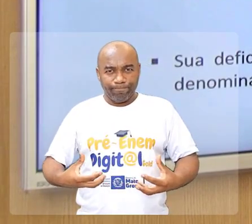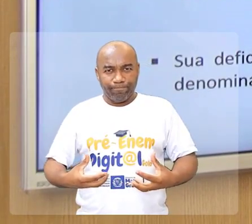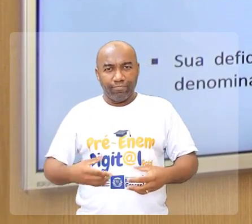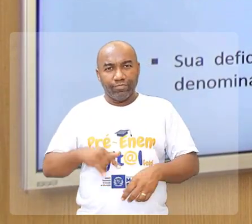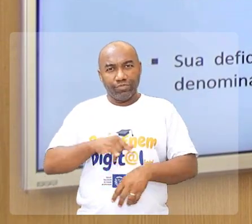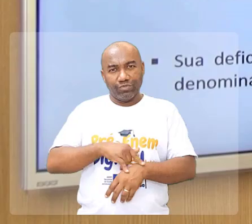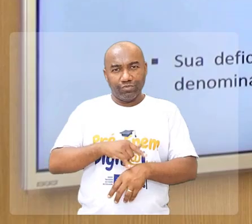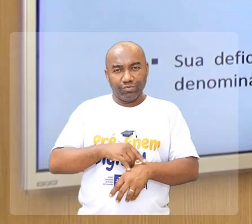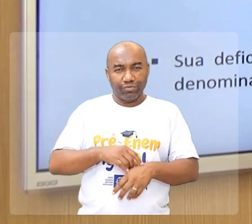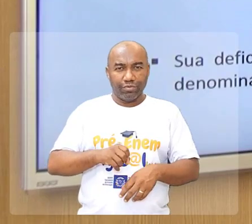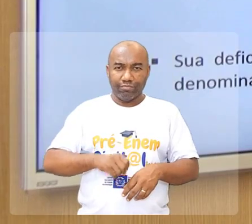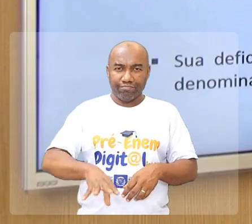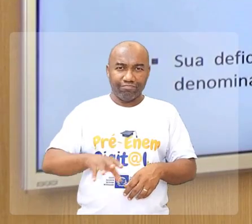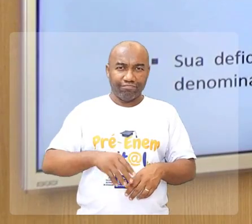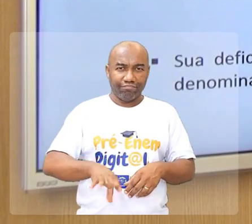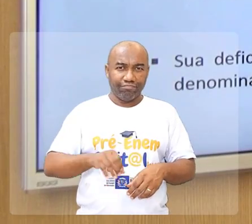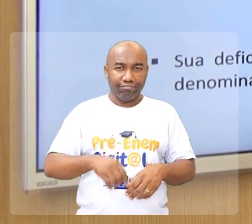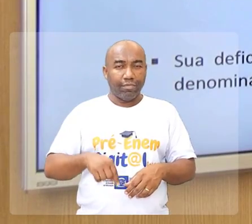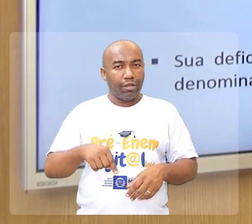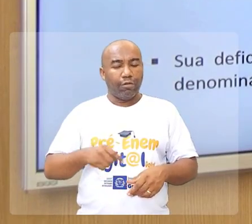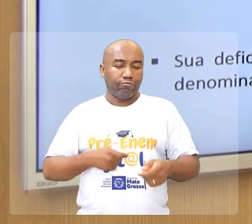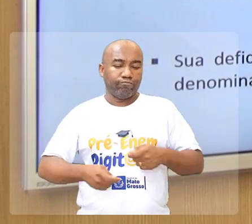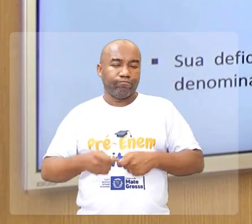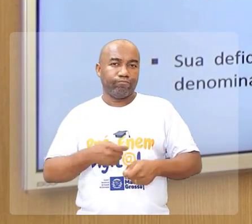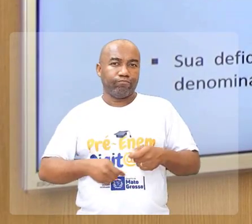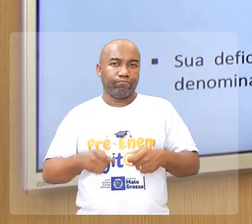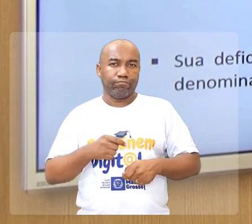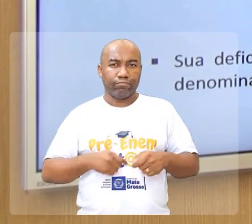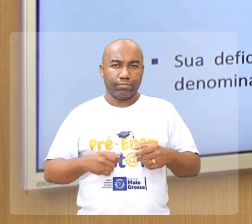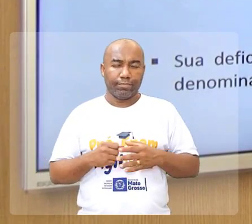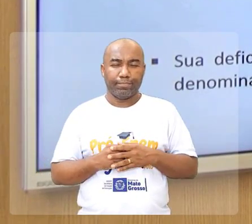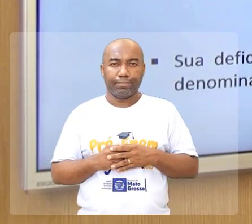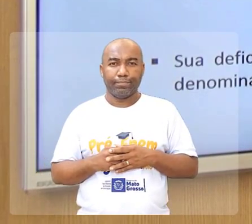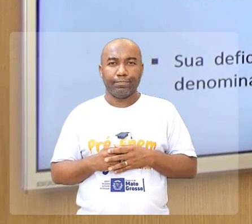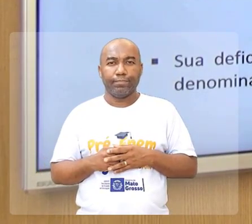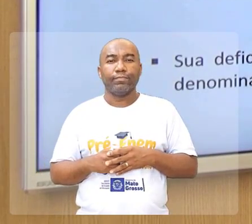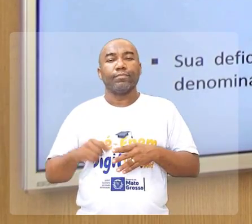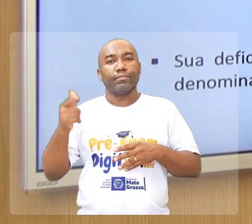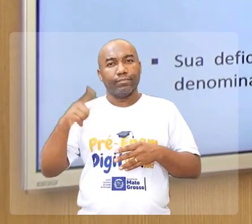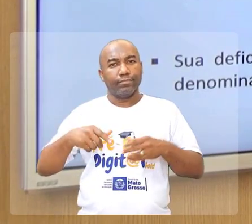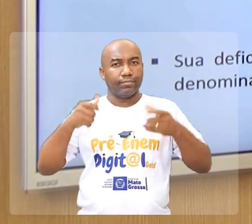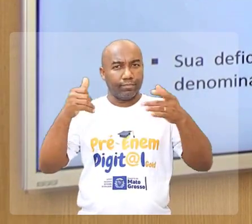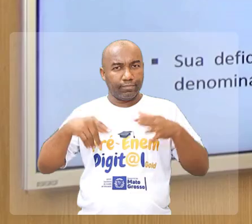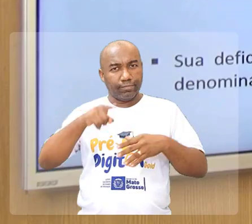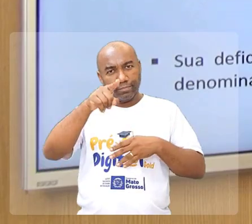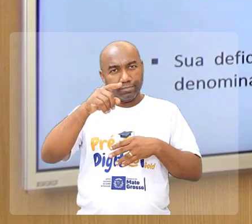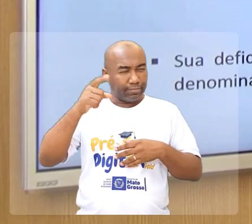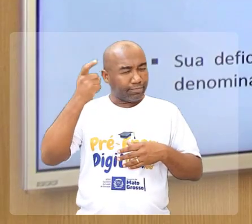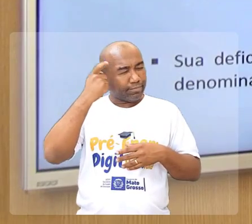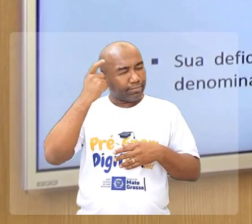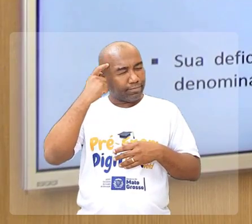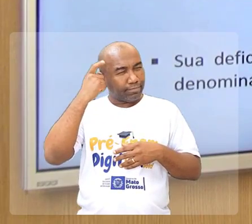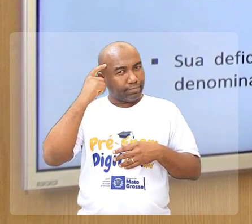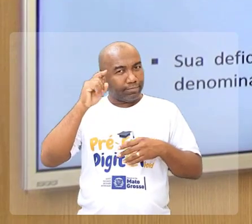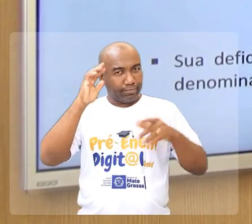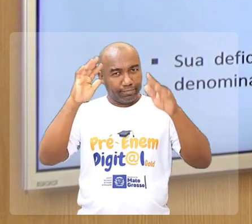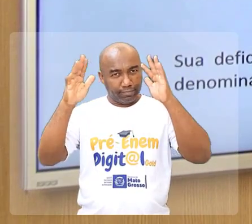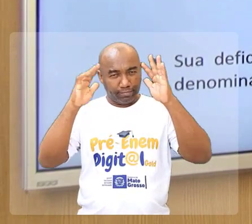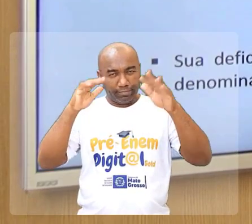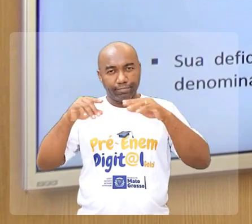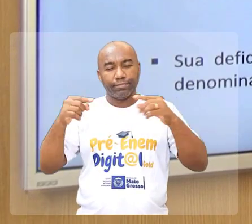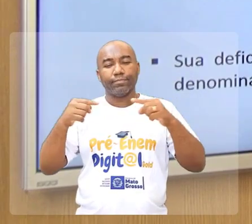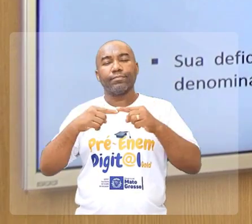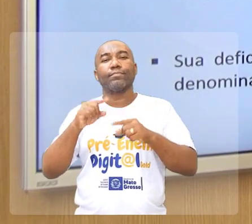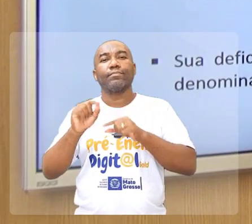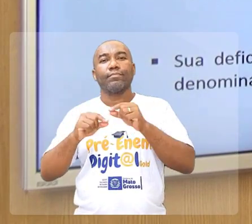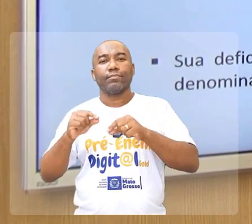Volume urinário, é ele quem controla. Vamos agora pensar com lógica. Eu vou falar para